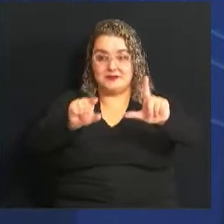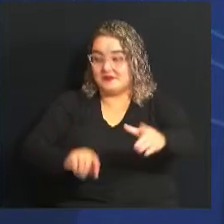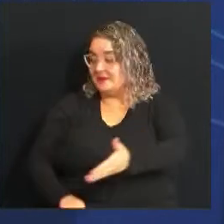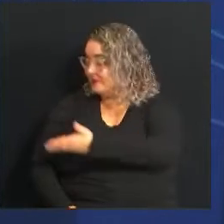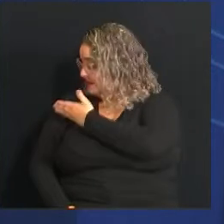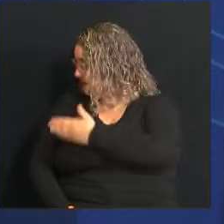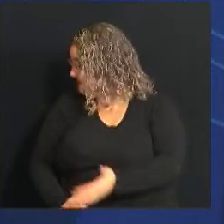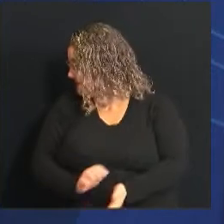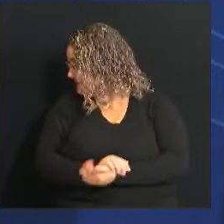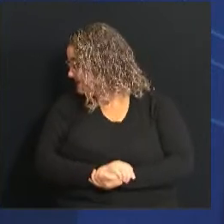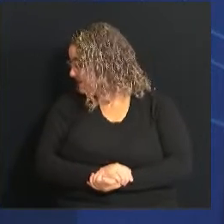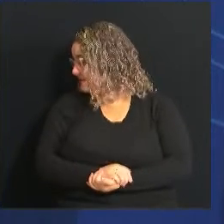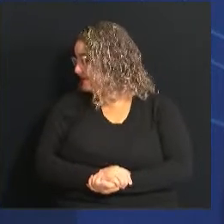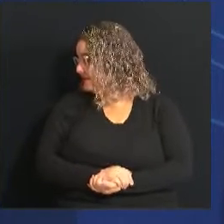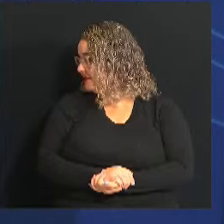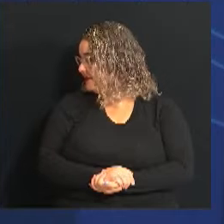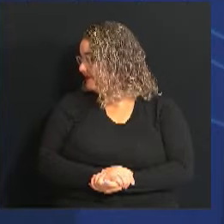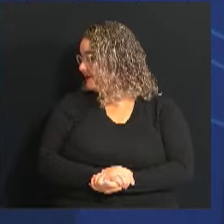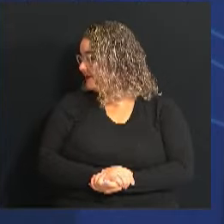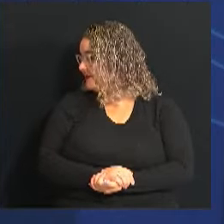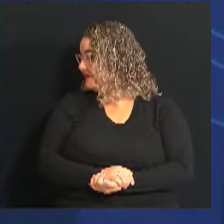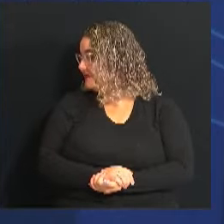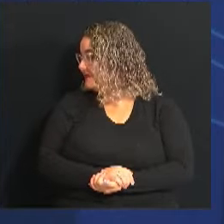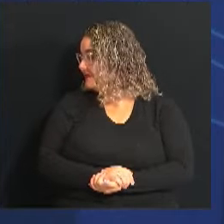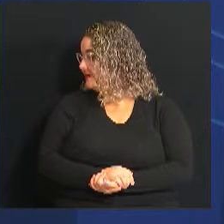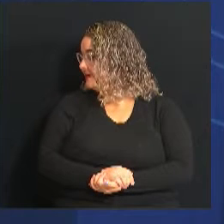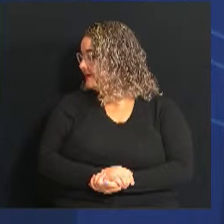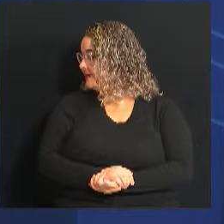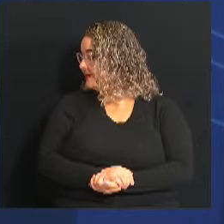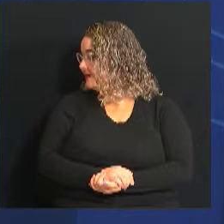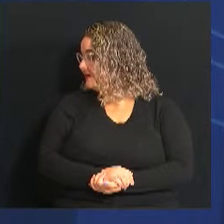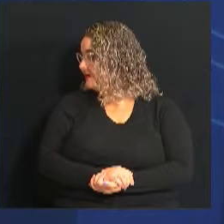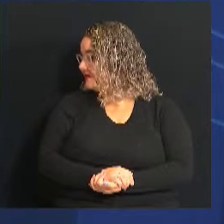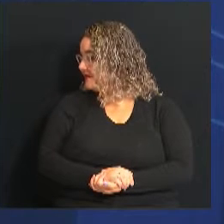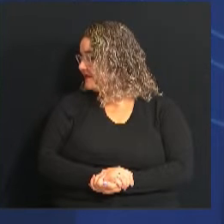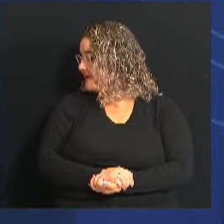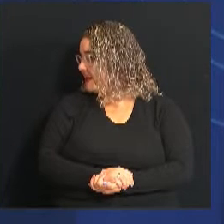hein? 19 é o nosso DDD